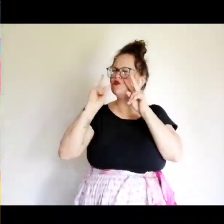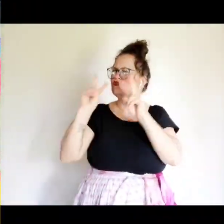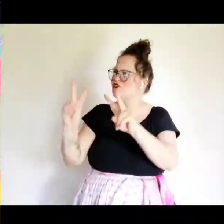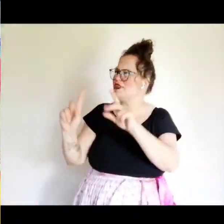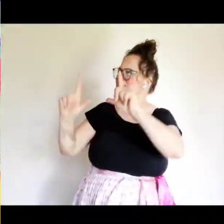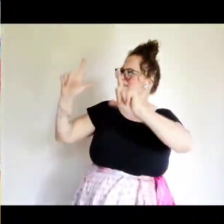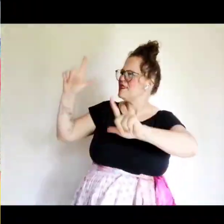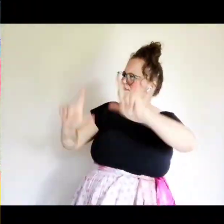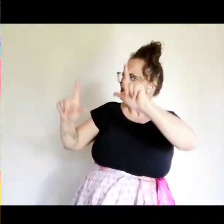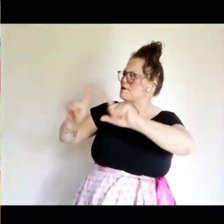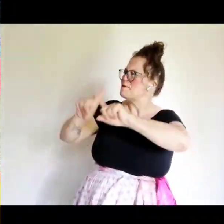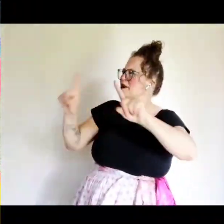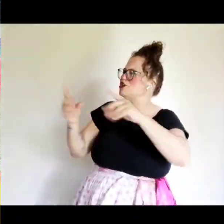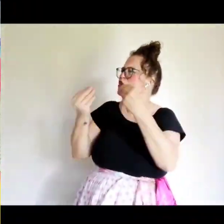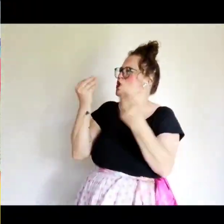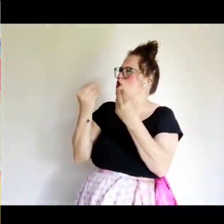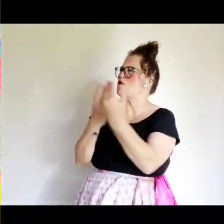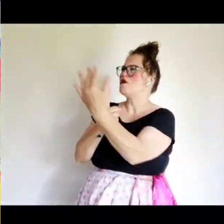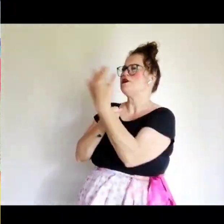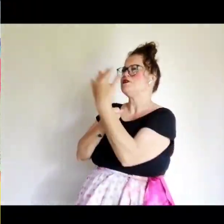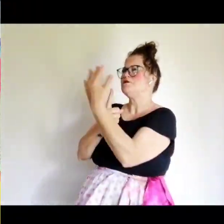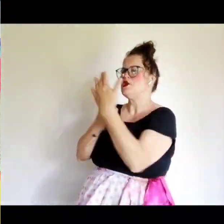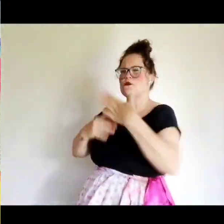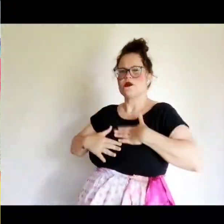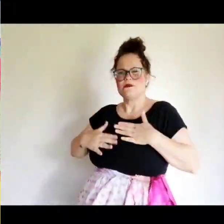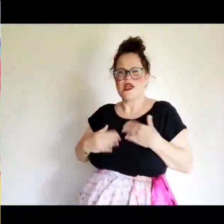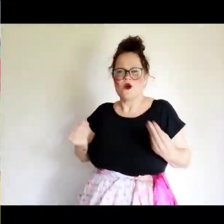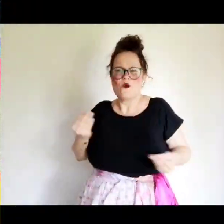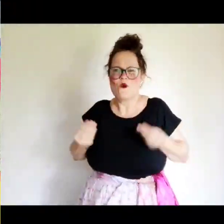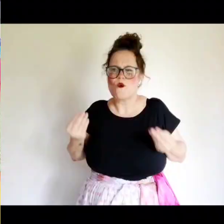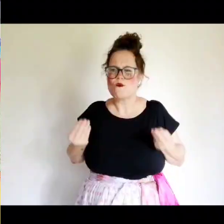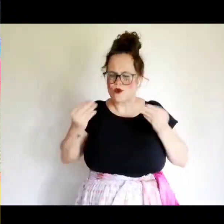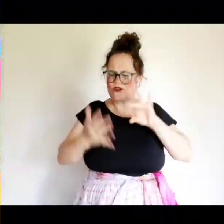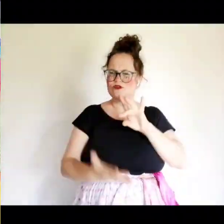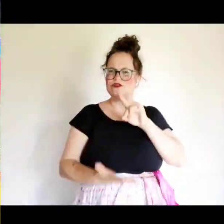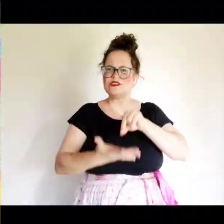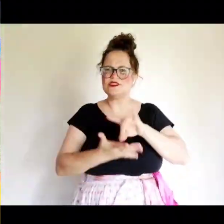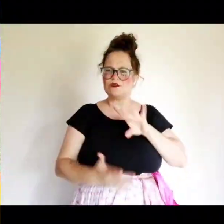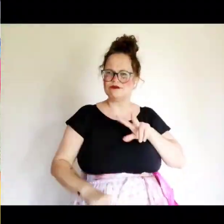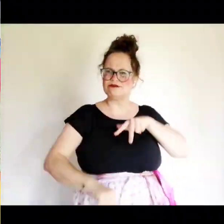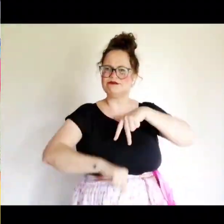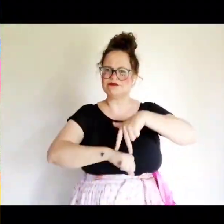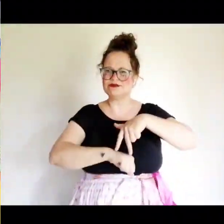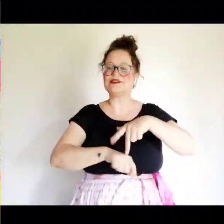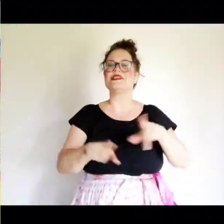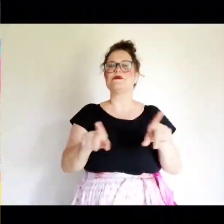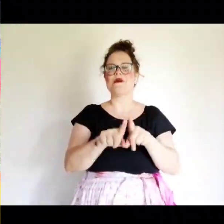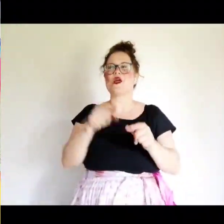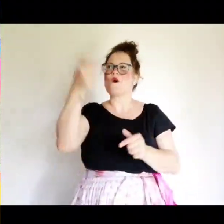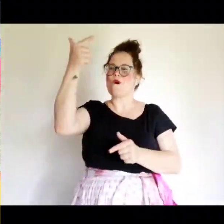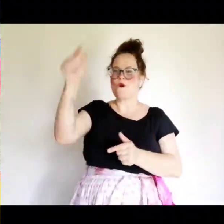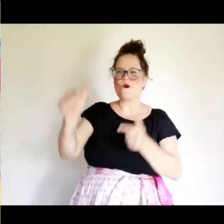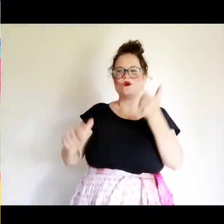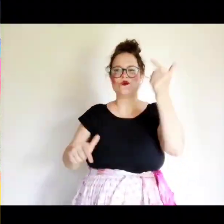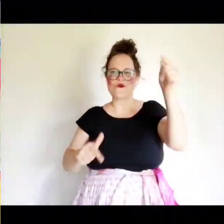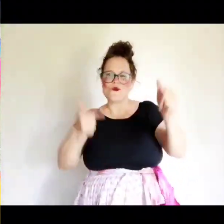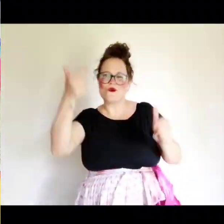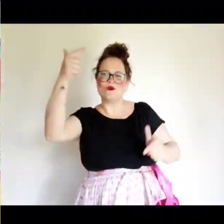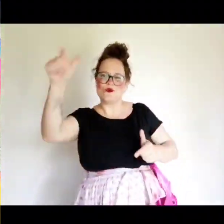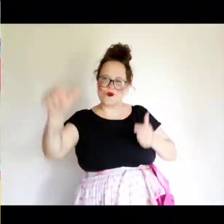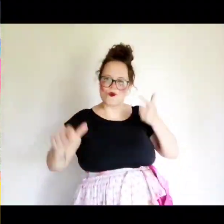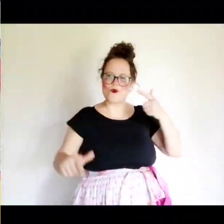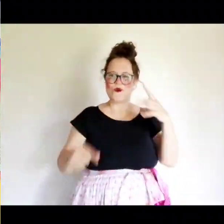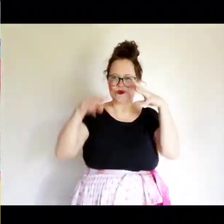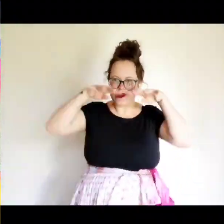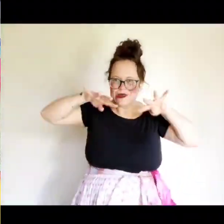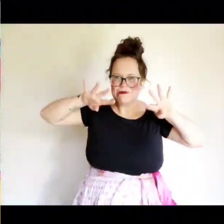inspirada na atriz Reni de Oliveira. E depois as outras Emílias que me inspiraram, né? Olhos,